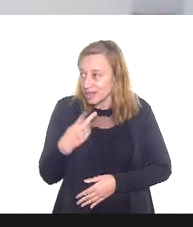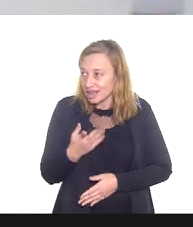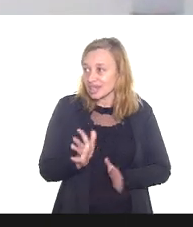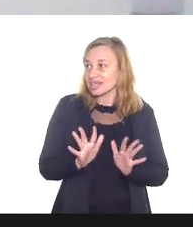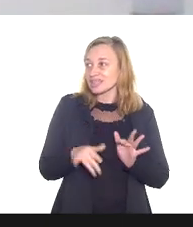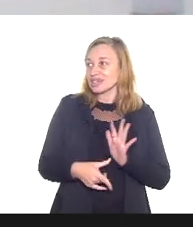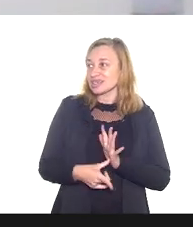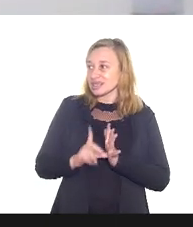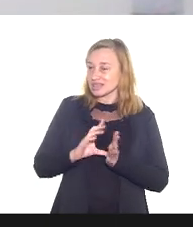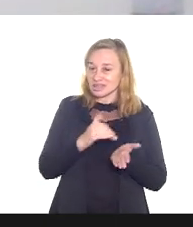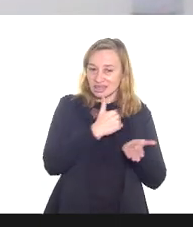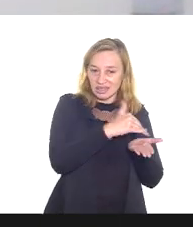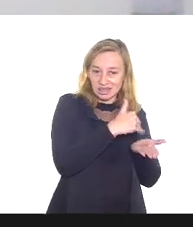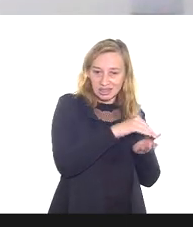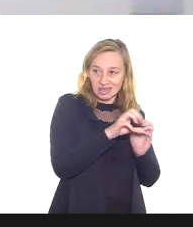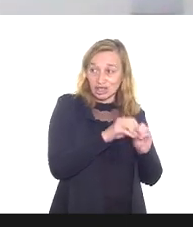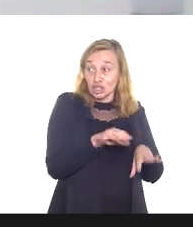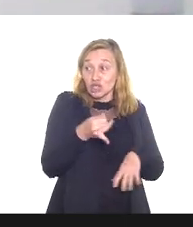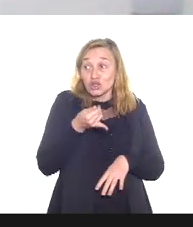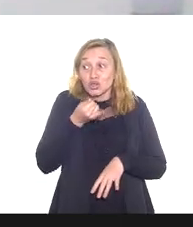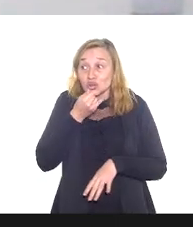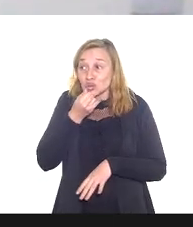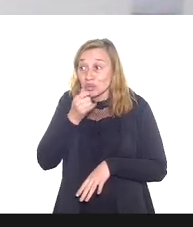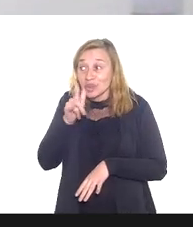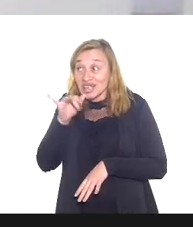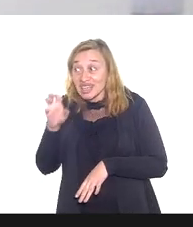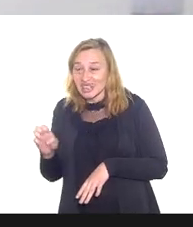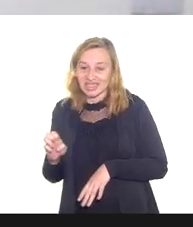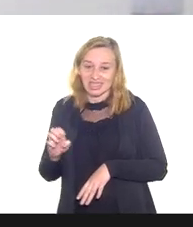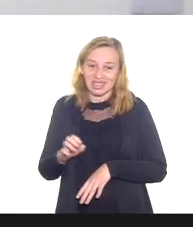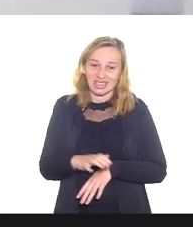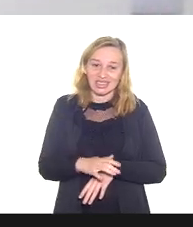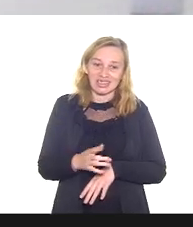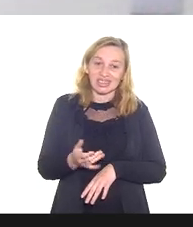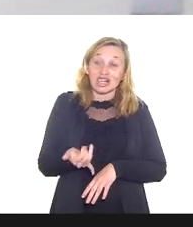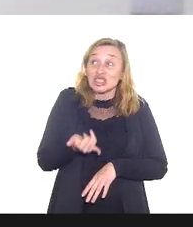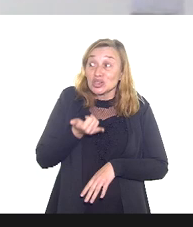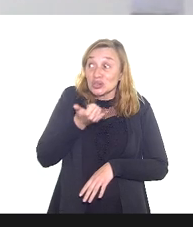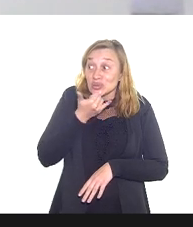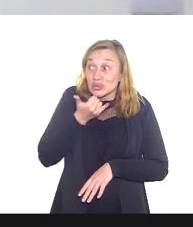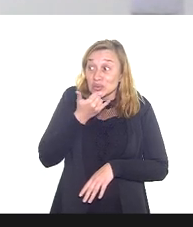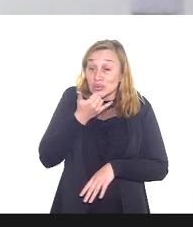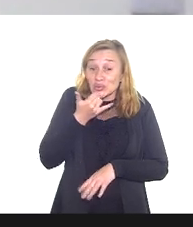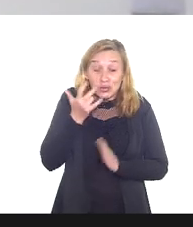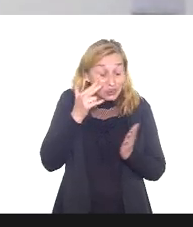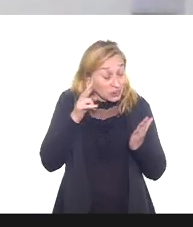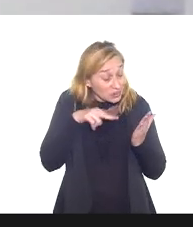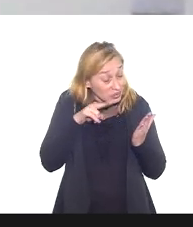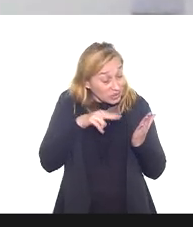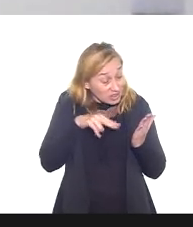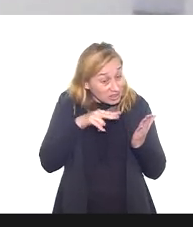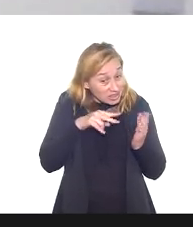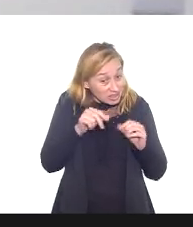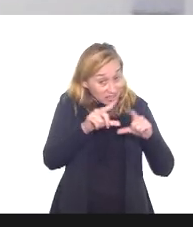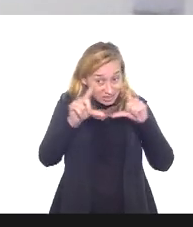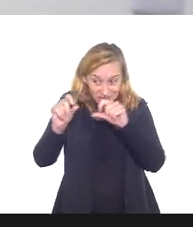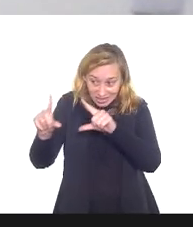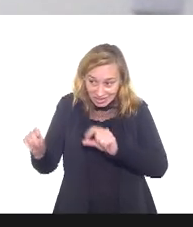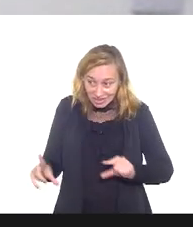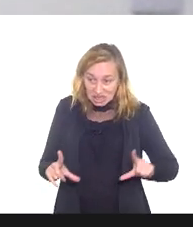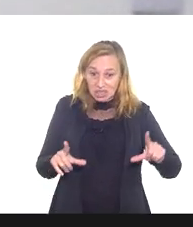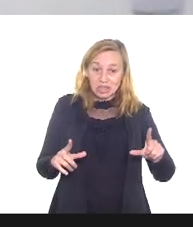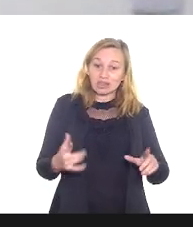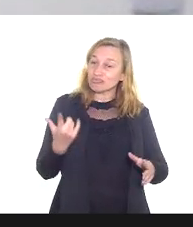de passar para a Seduc. Eliane, desculpas, eu reconferi aqui a lista e as janelinhas aqui abertas e